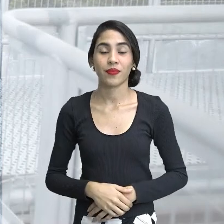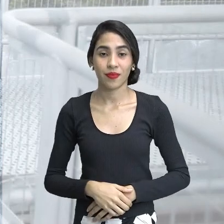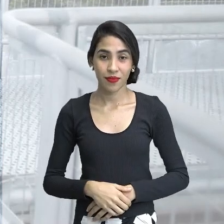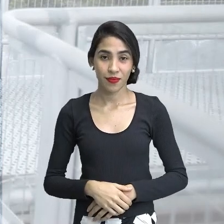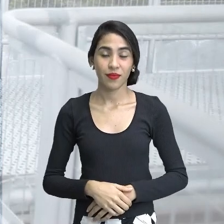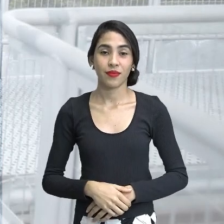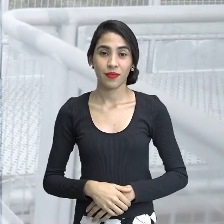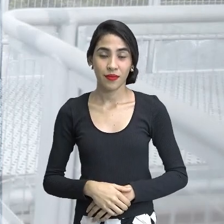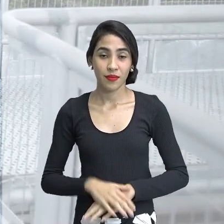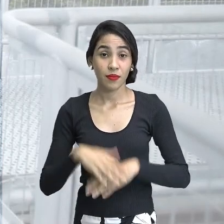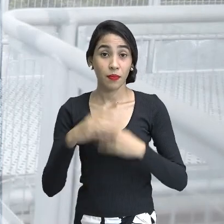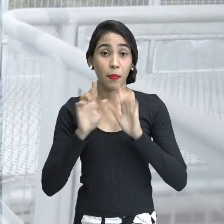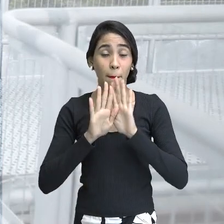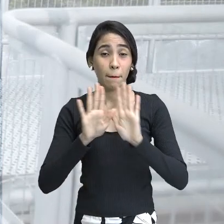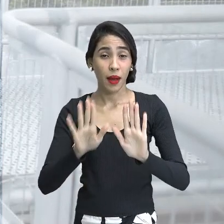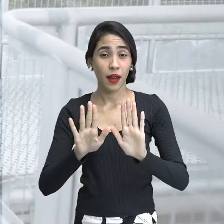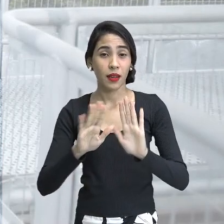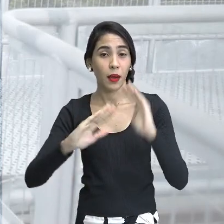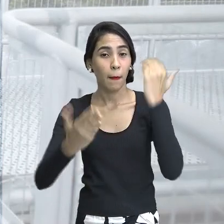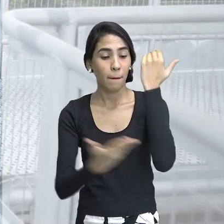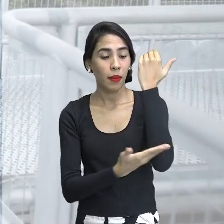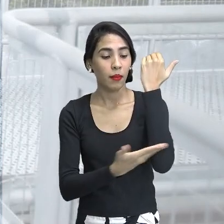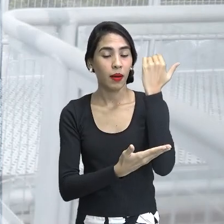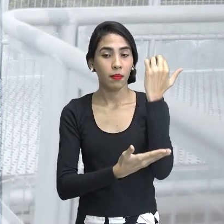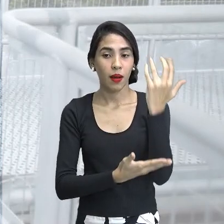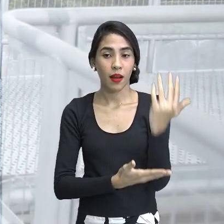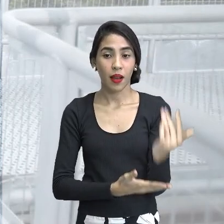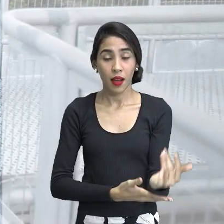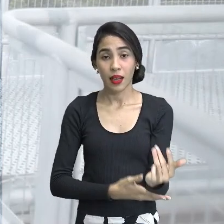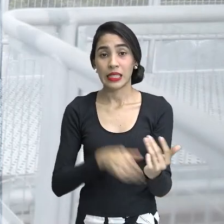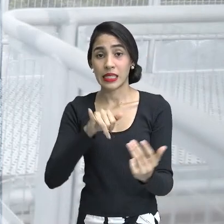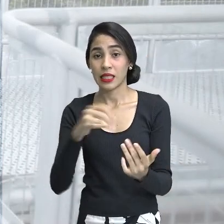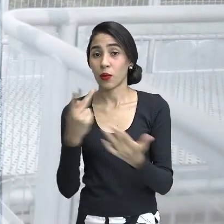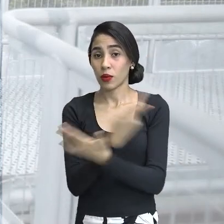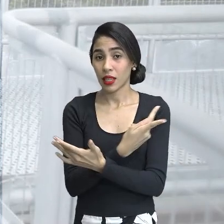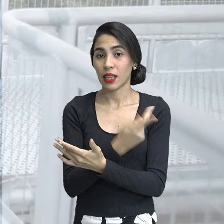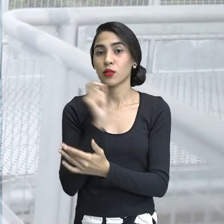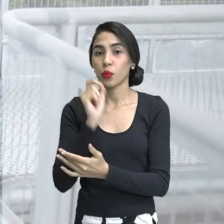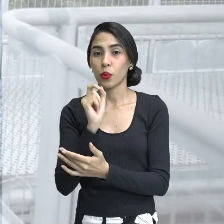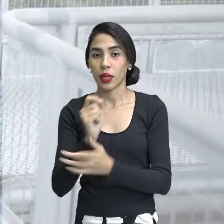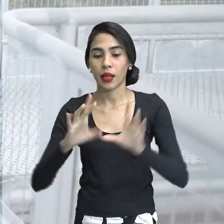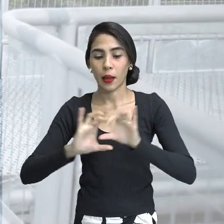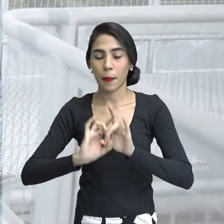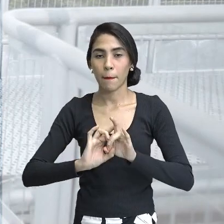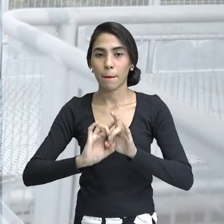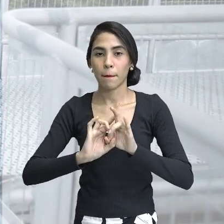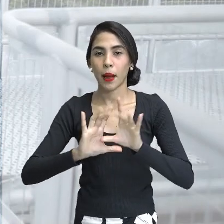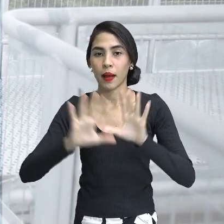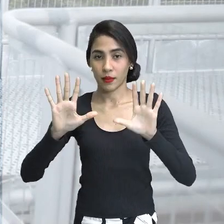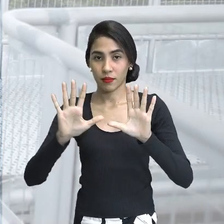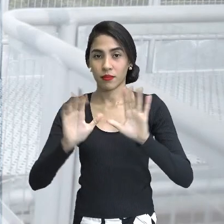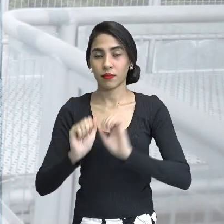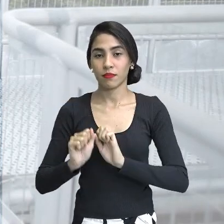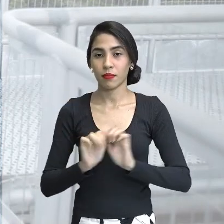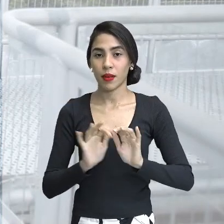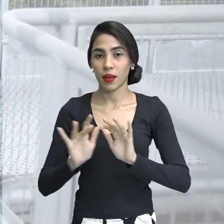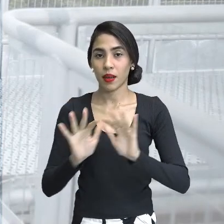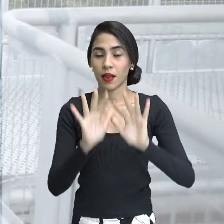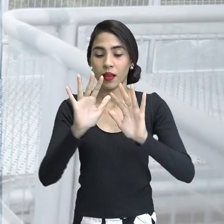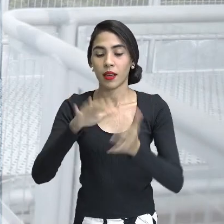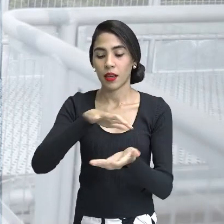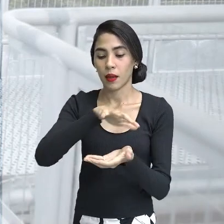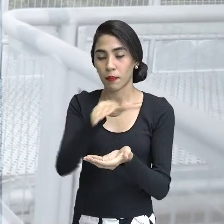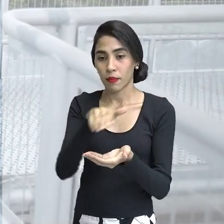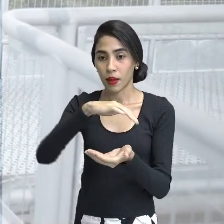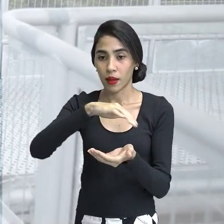Dário. Agora, o desmatamento, ele acaba liberando esse carbono, tá? Certo. Ele libera esse carbono que vai ser